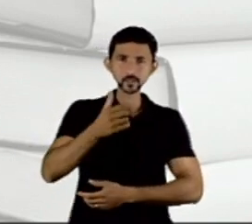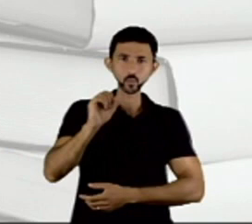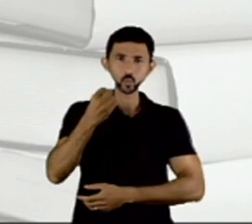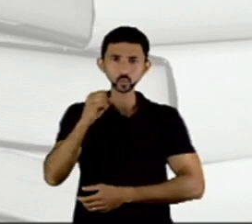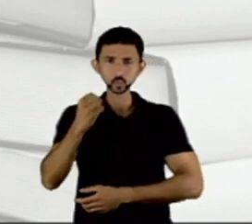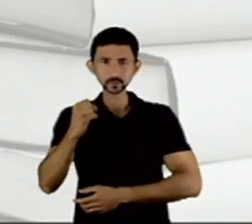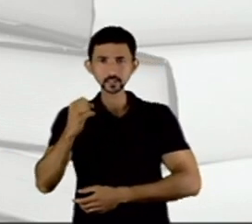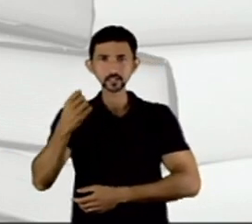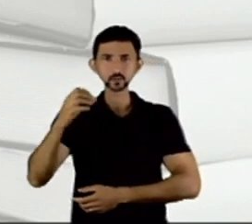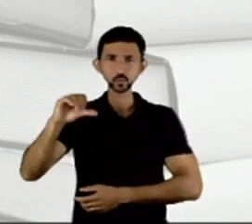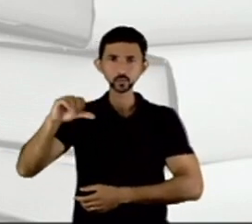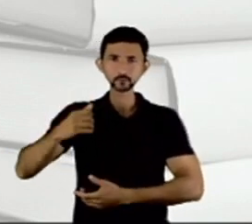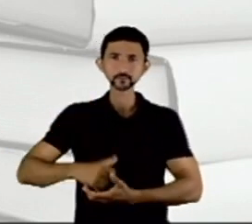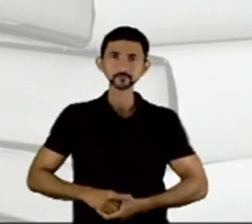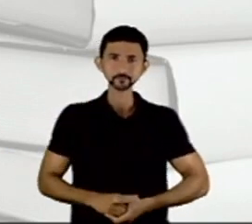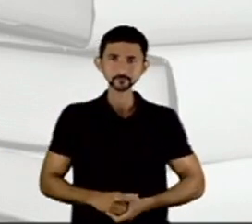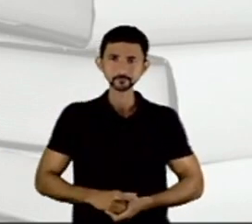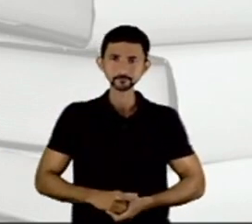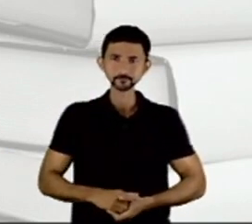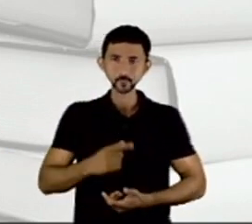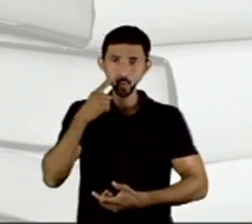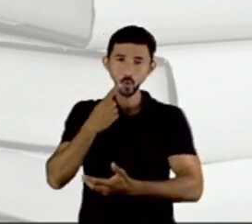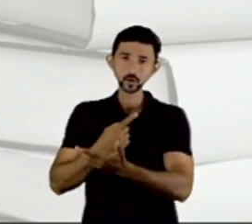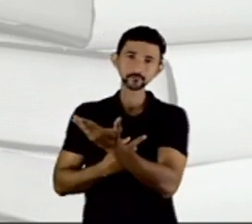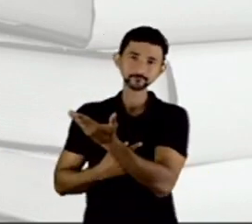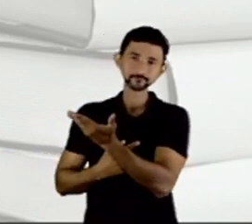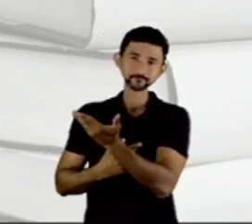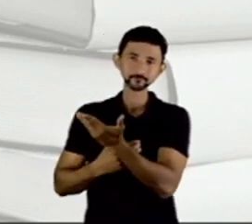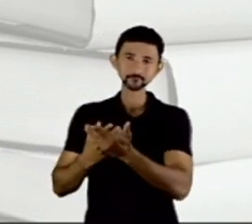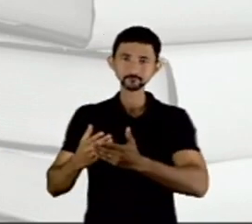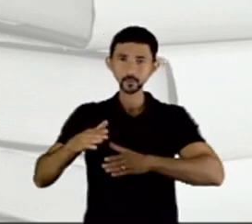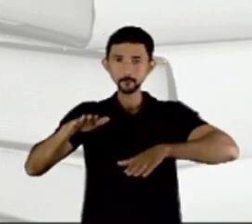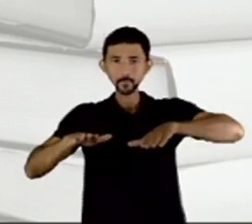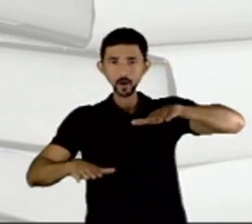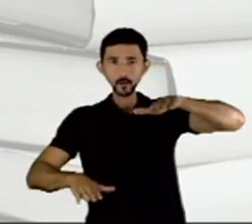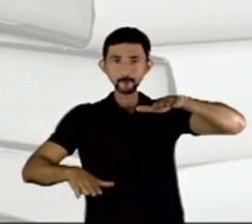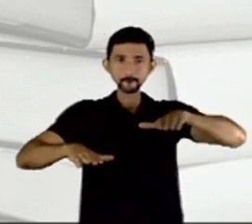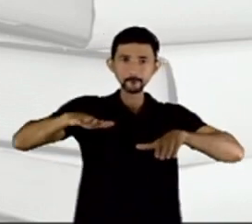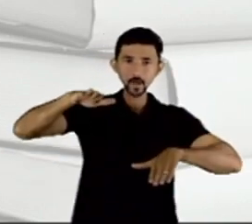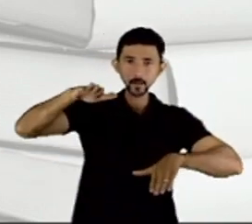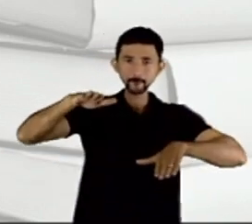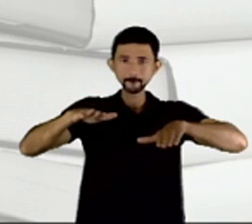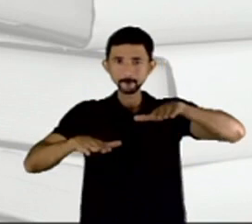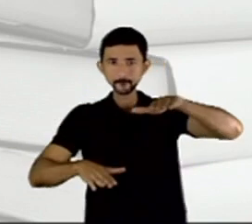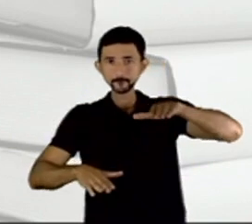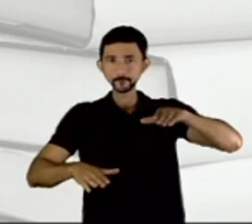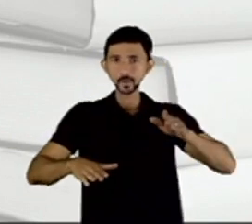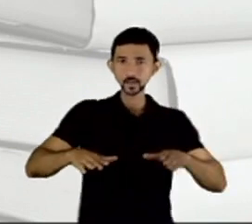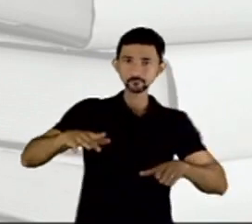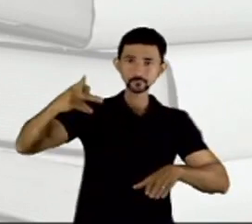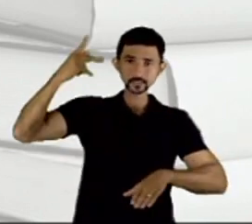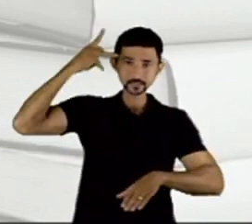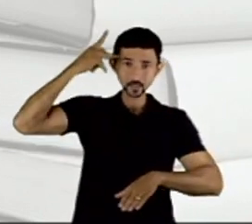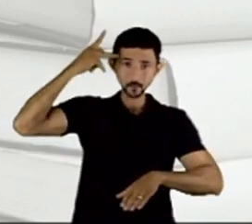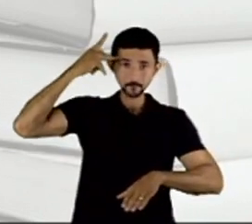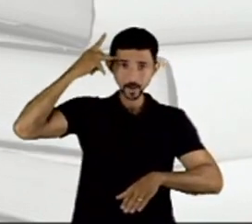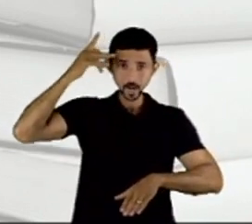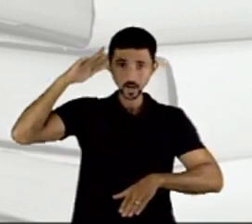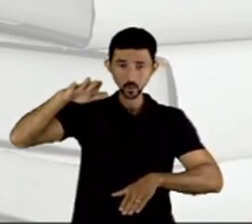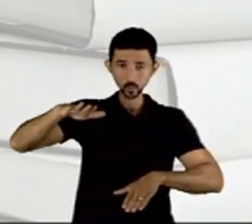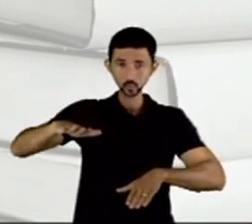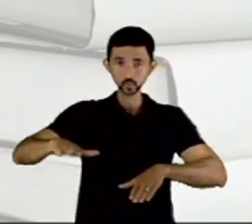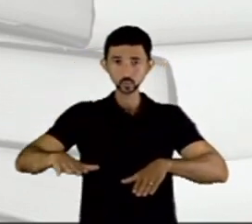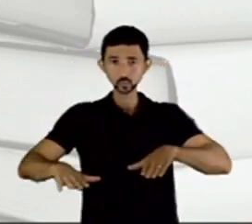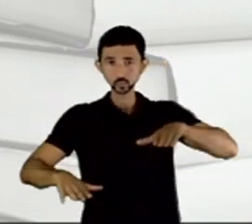1898, sob a presidência de Campos Salles. Olha só, gente, essa alternância de poder, uma gangorra, né? Uma hora São Paulo está em cima, aí